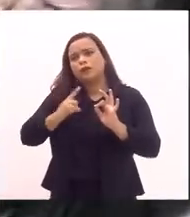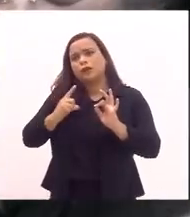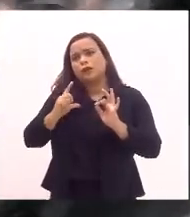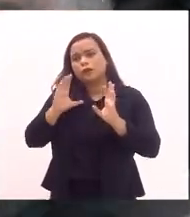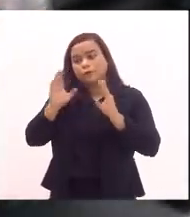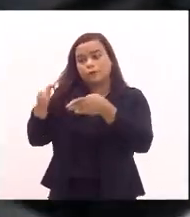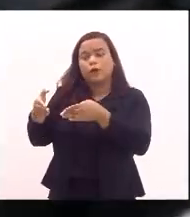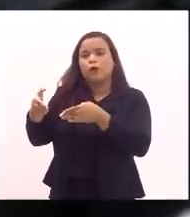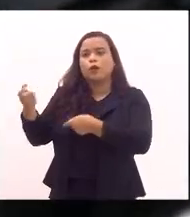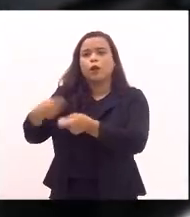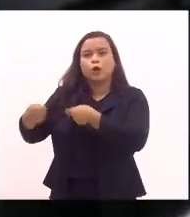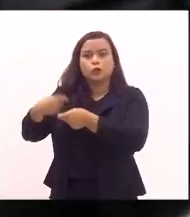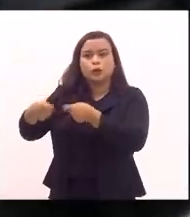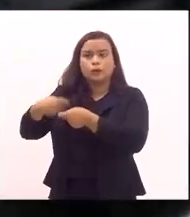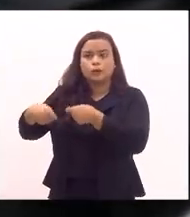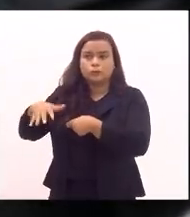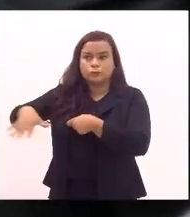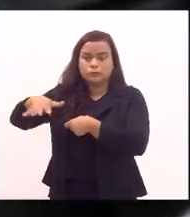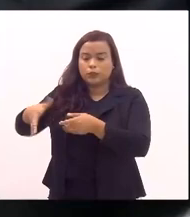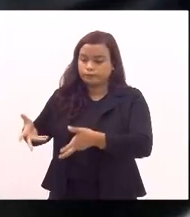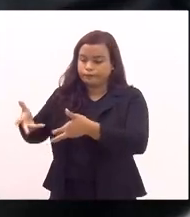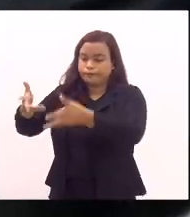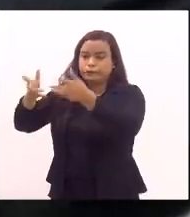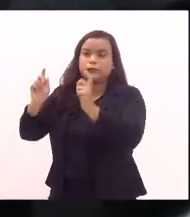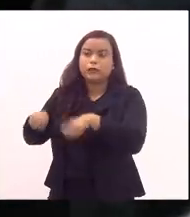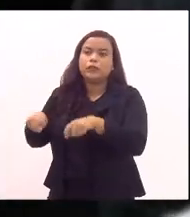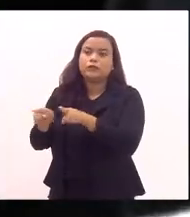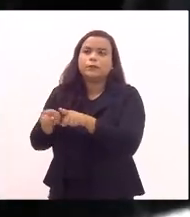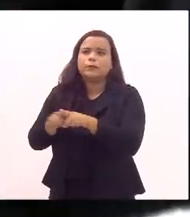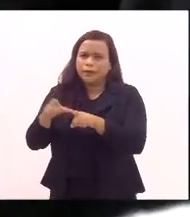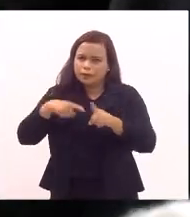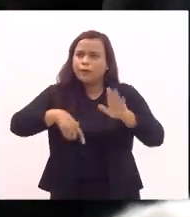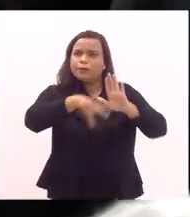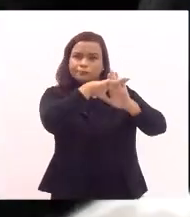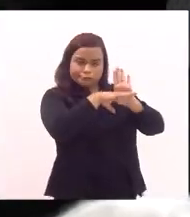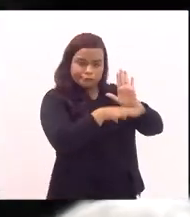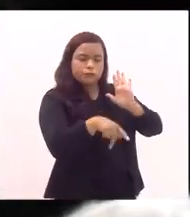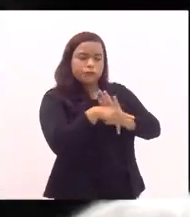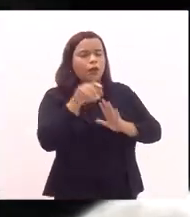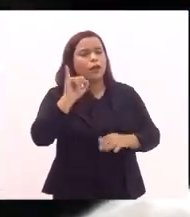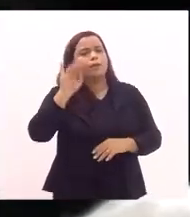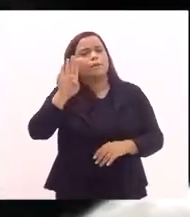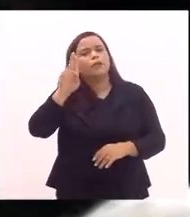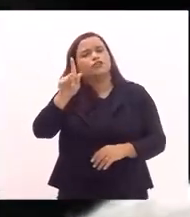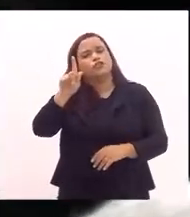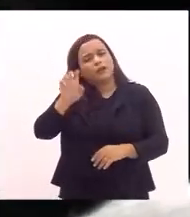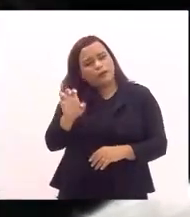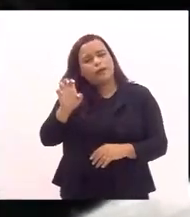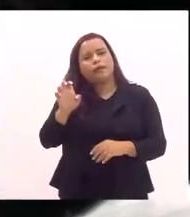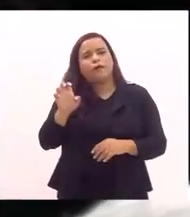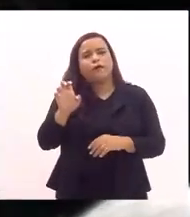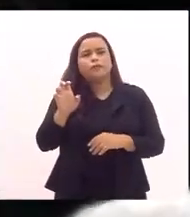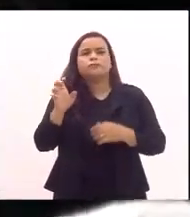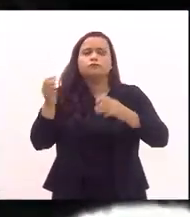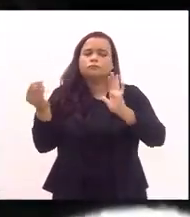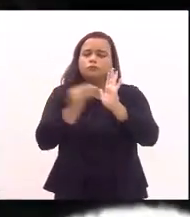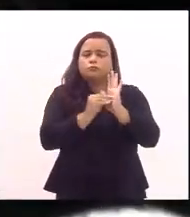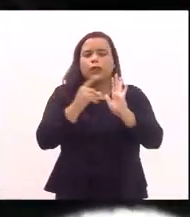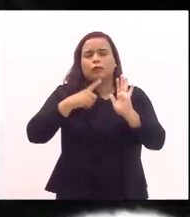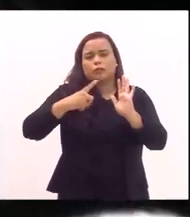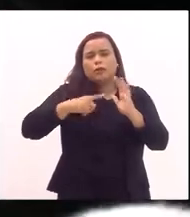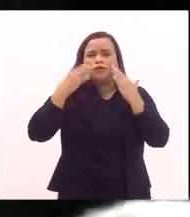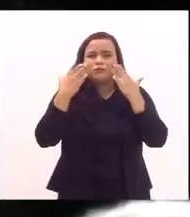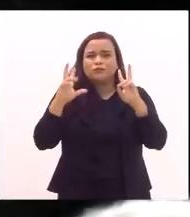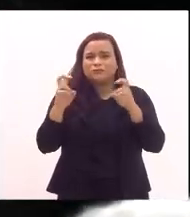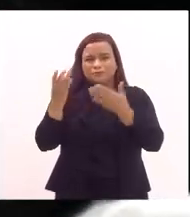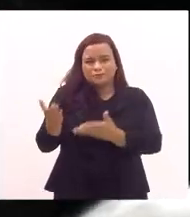econômico e de fortalecimento da economia a gente tem dados inclusive do IBGE em relação a isso então